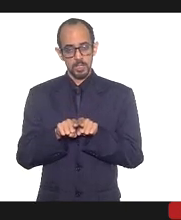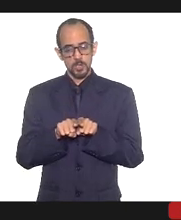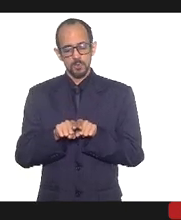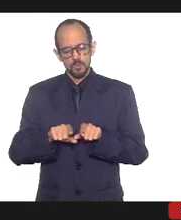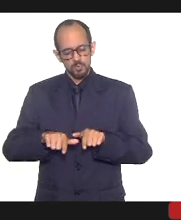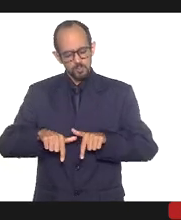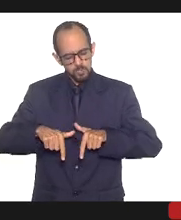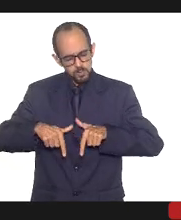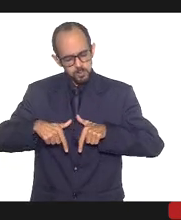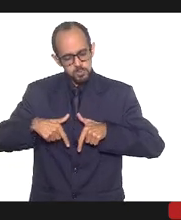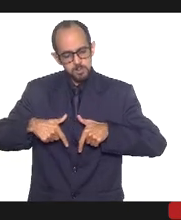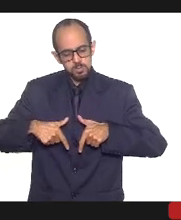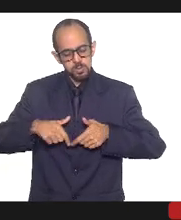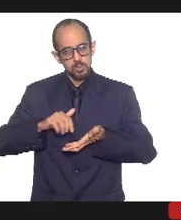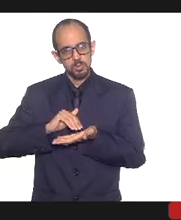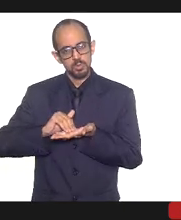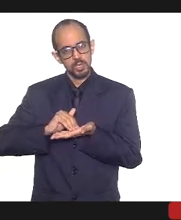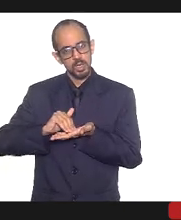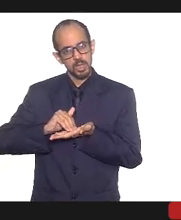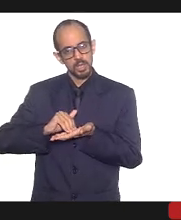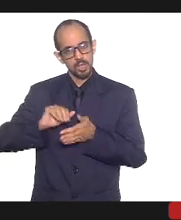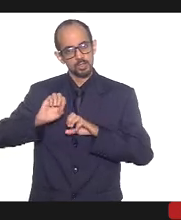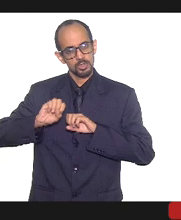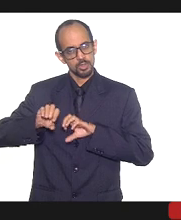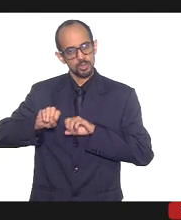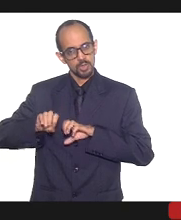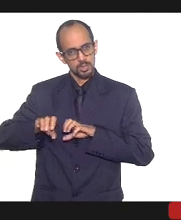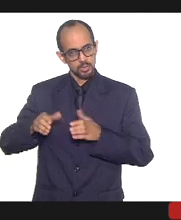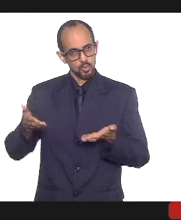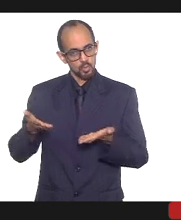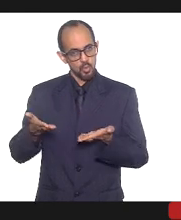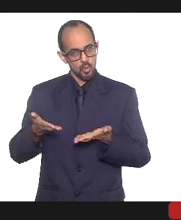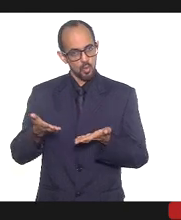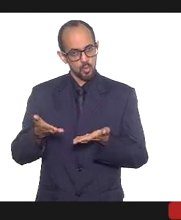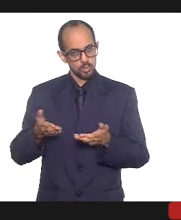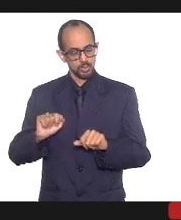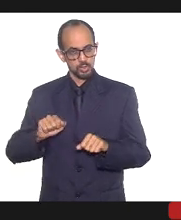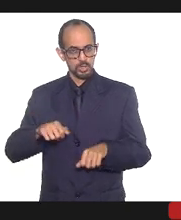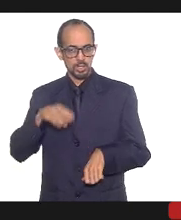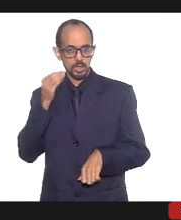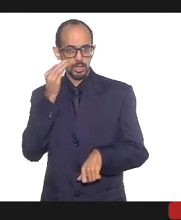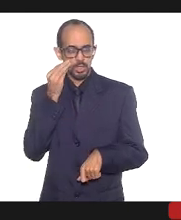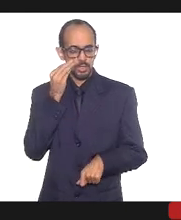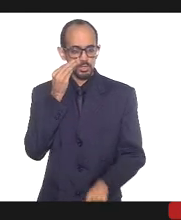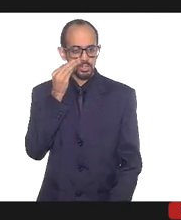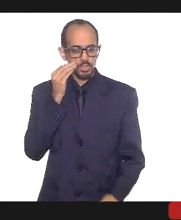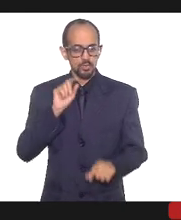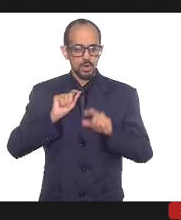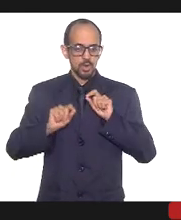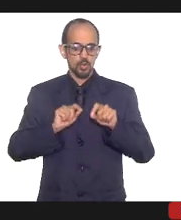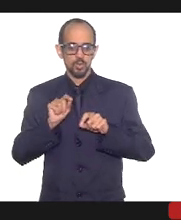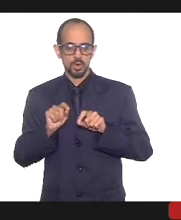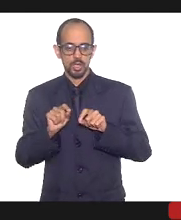esforço, né, do secretário de Educação atual na condução, né, na tentativa de